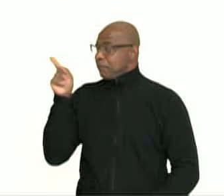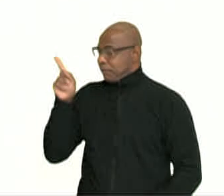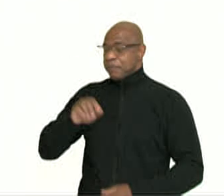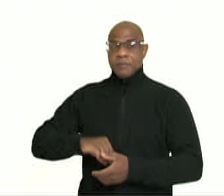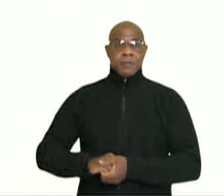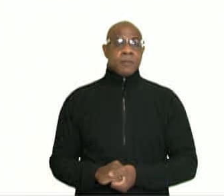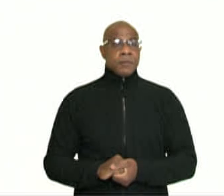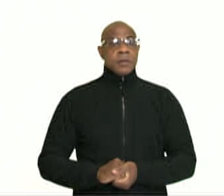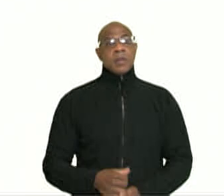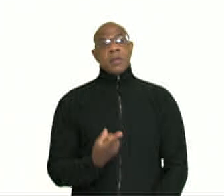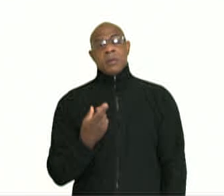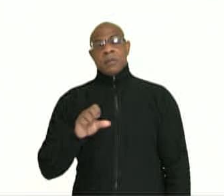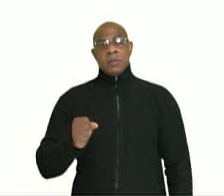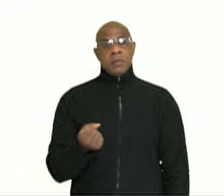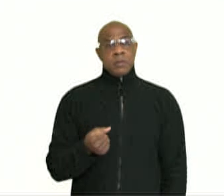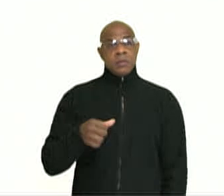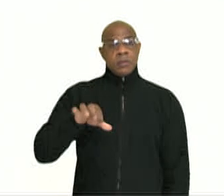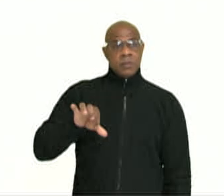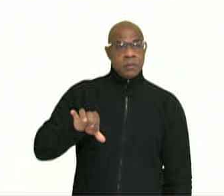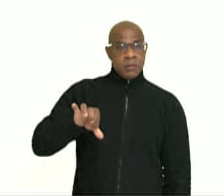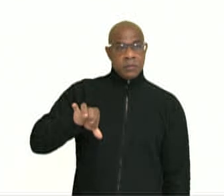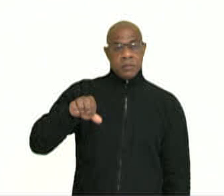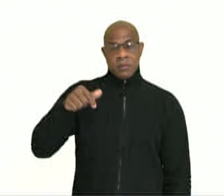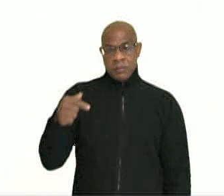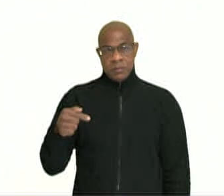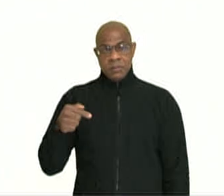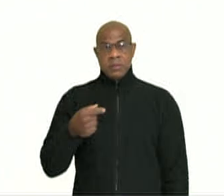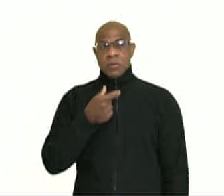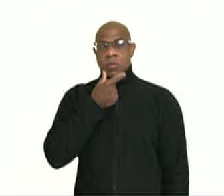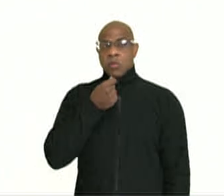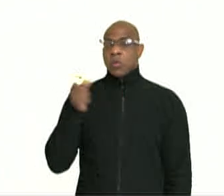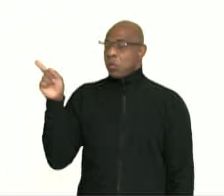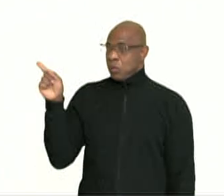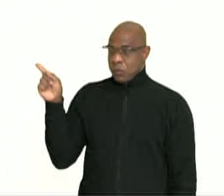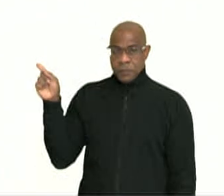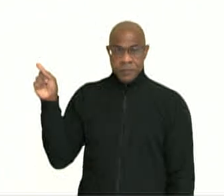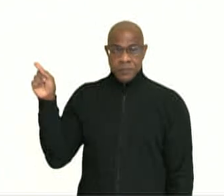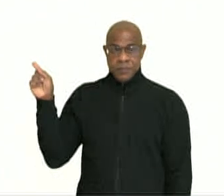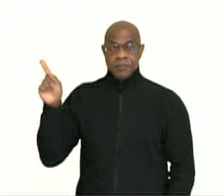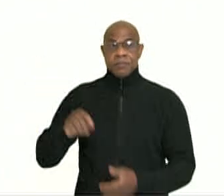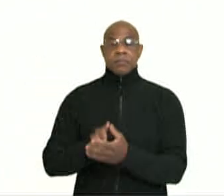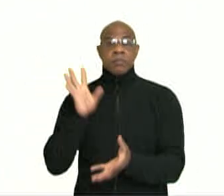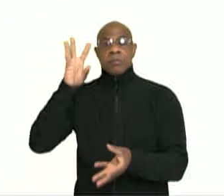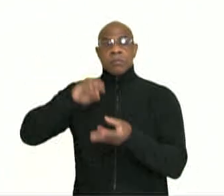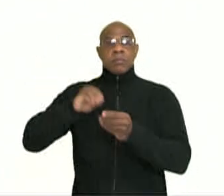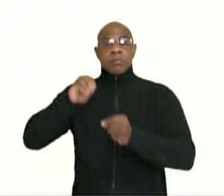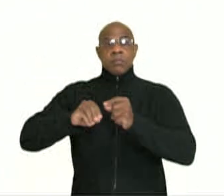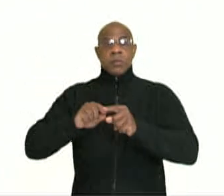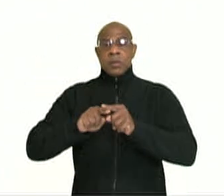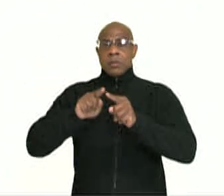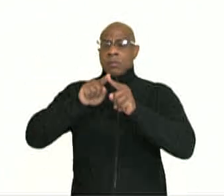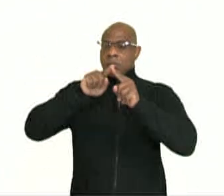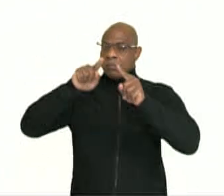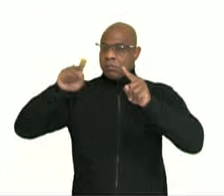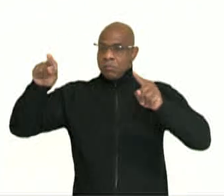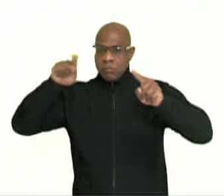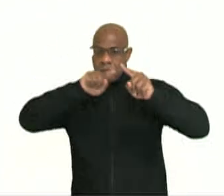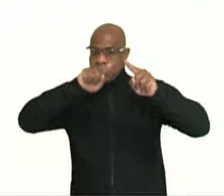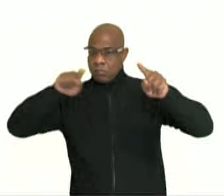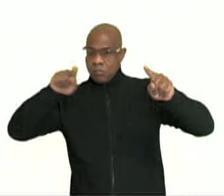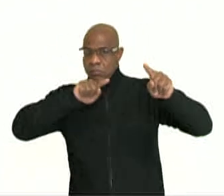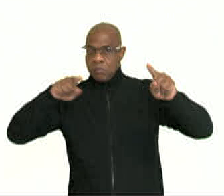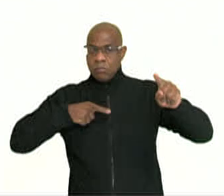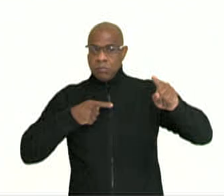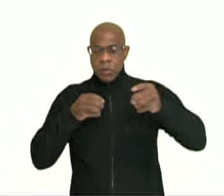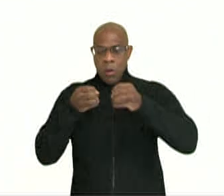No ano de 1897, Joseph John Thomson concluiu que os raios catódicos eram formados por partículas